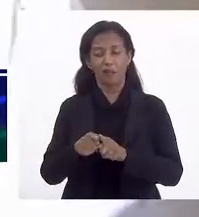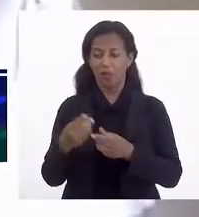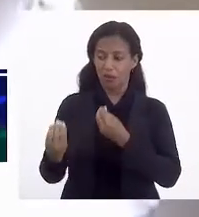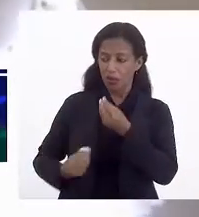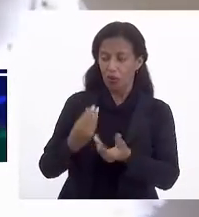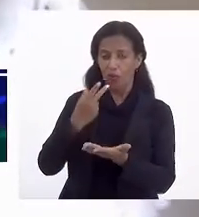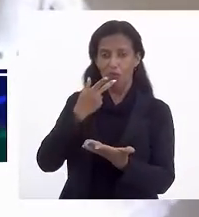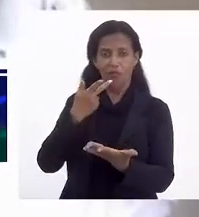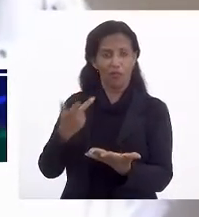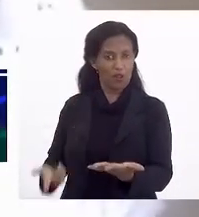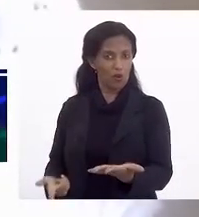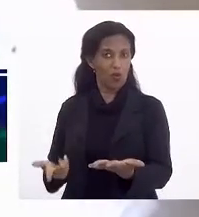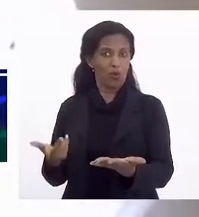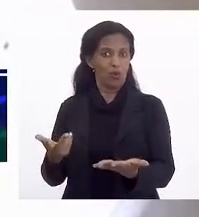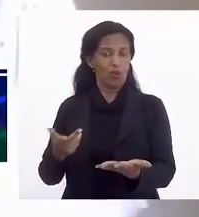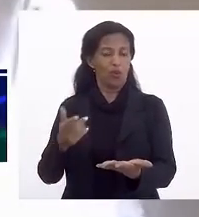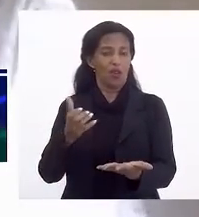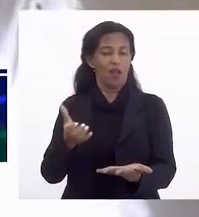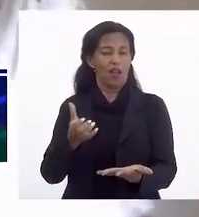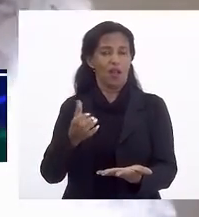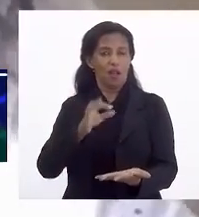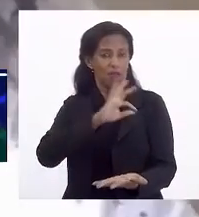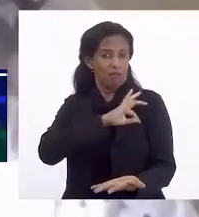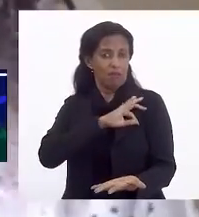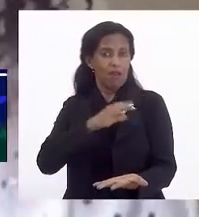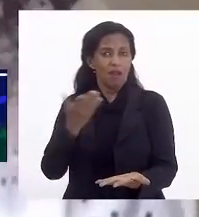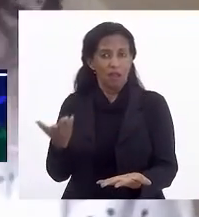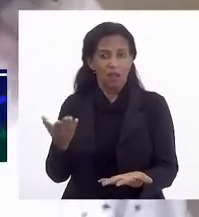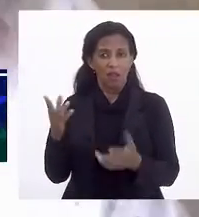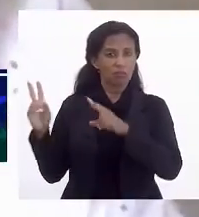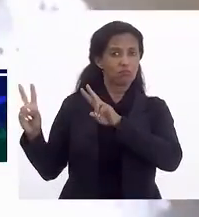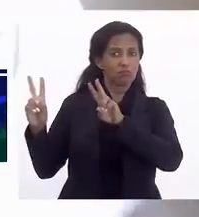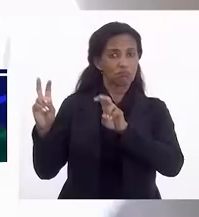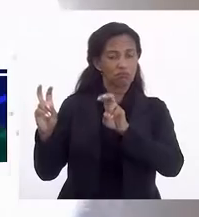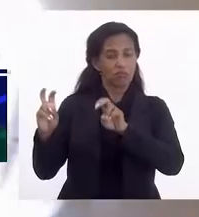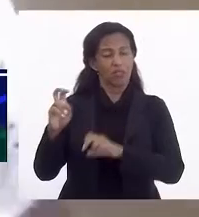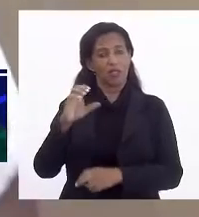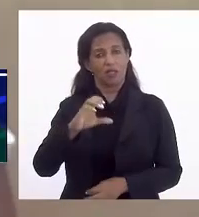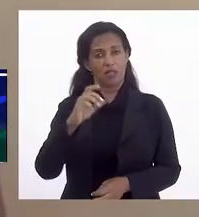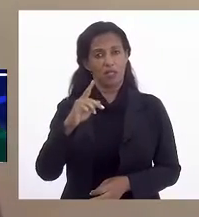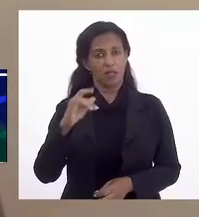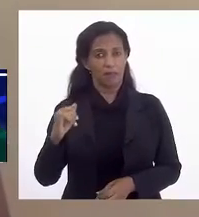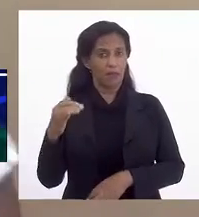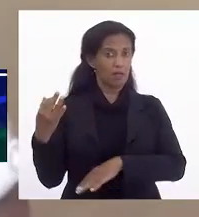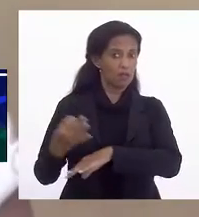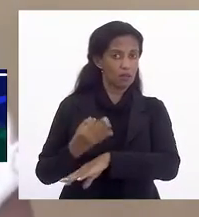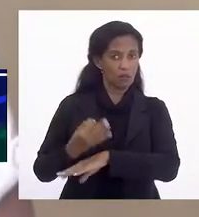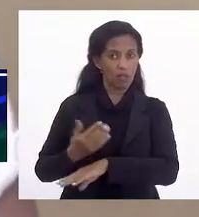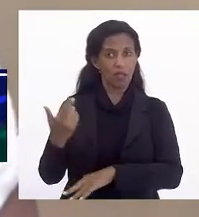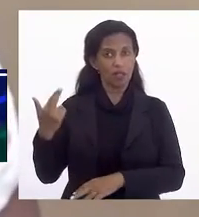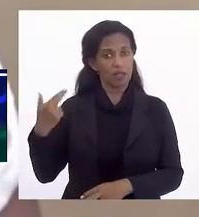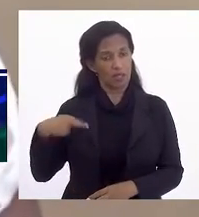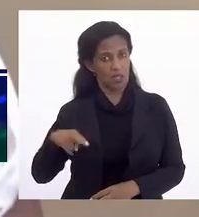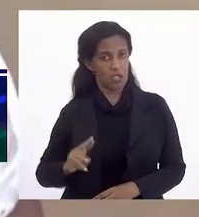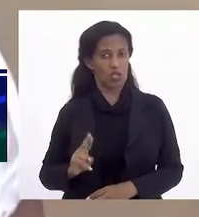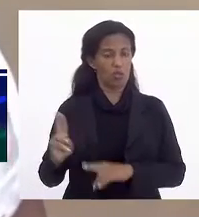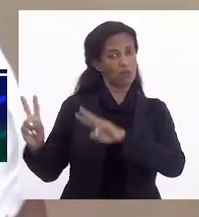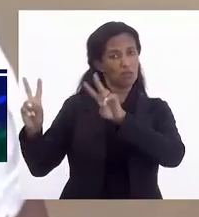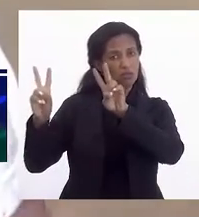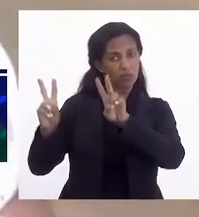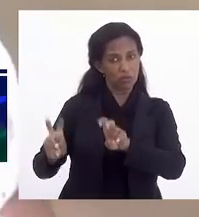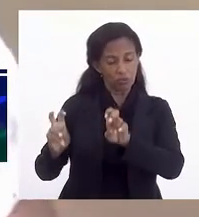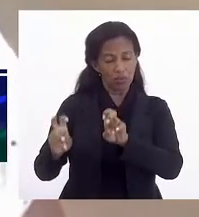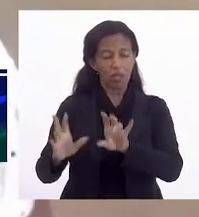Rocha, presidente da CPI, esse é um dos desdobramentos da CPI de intolerância religiosa. Então, acredito que o tema